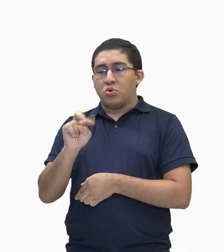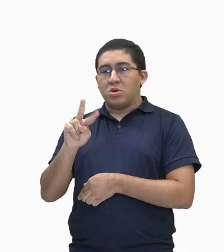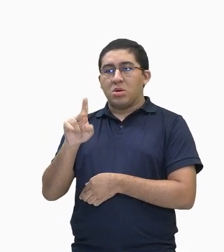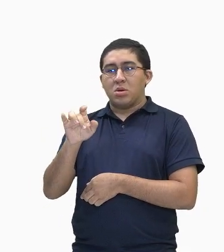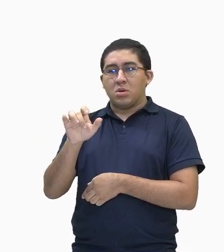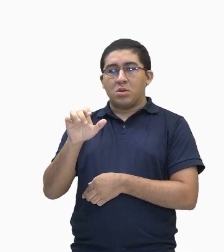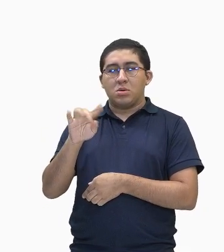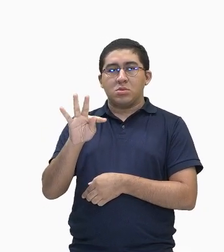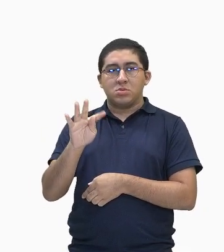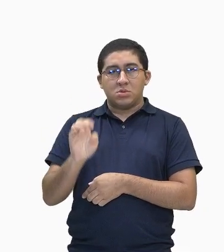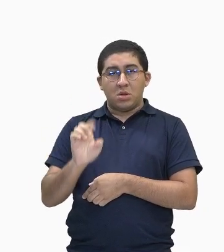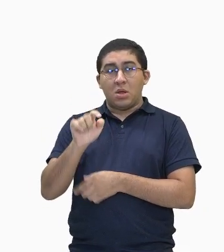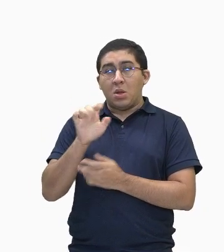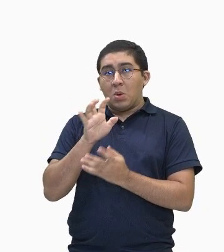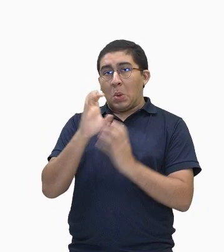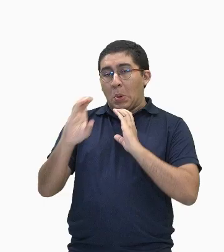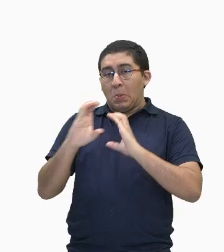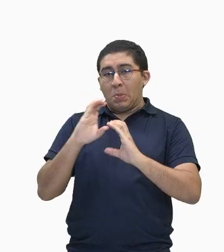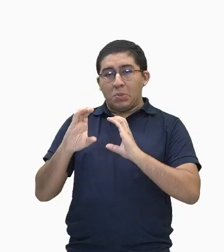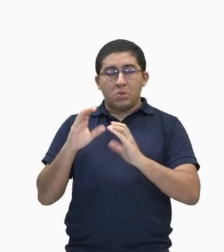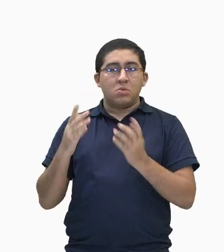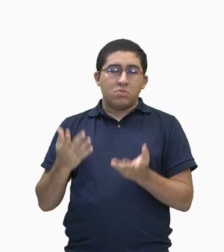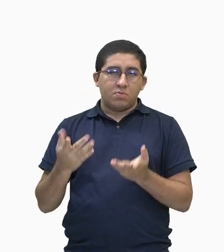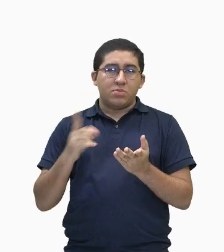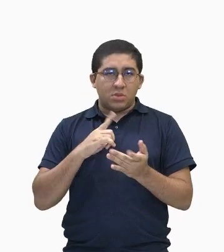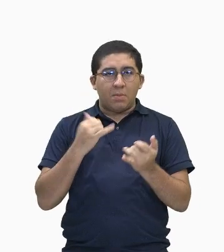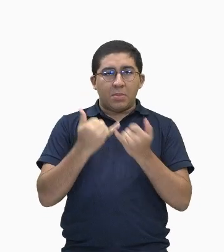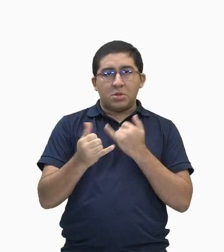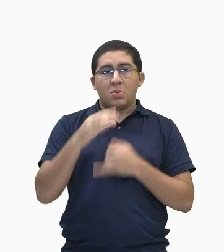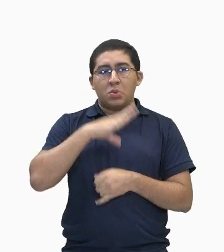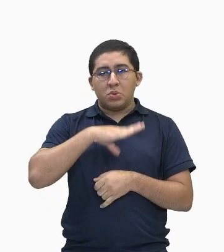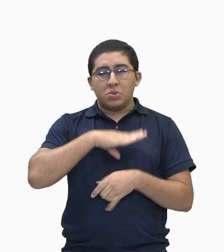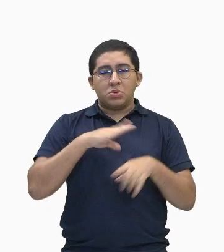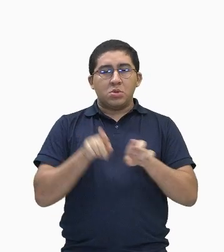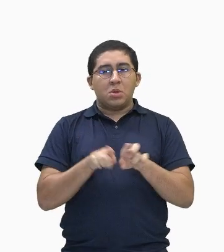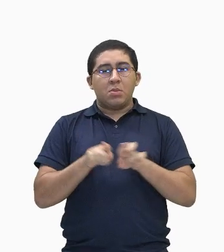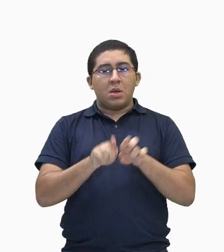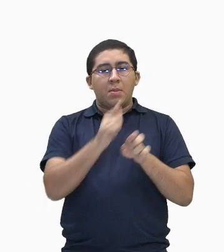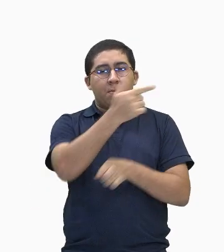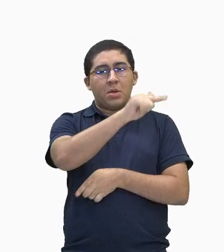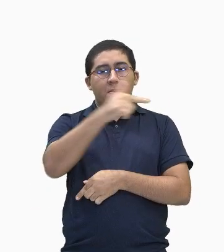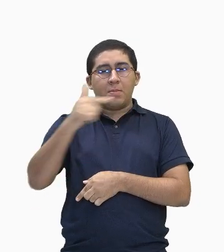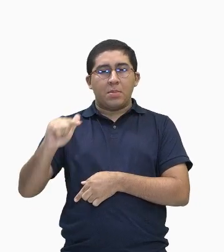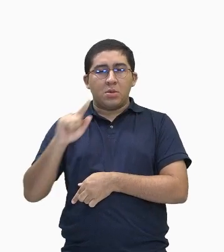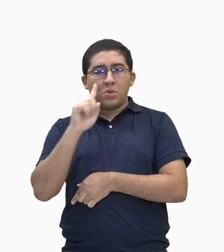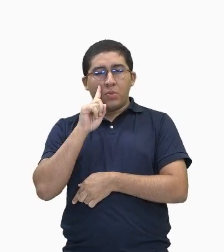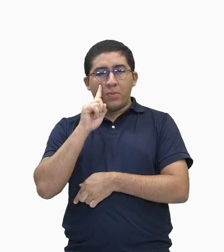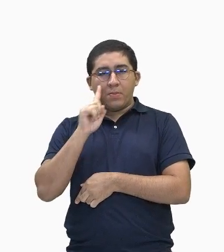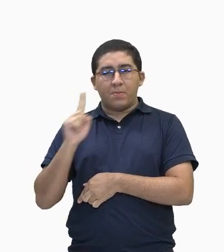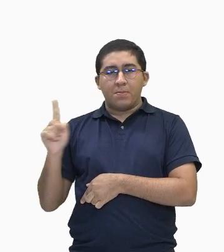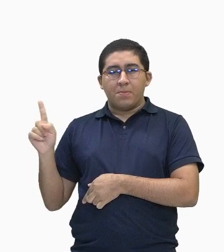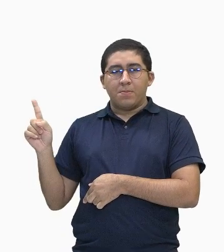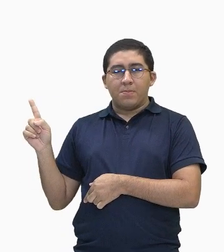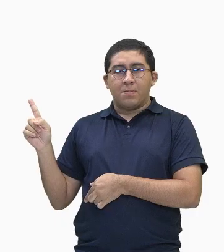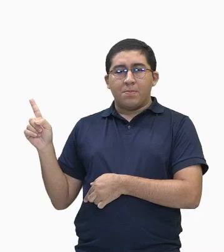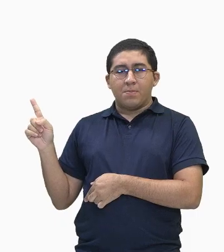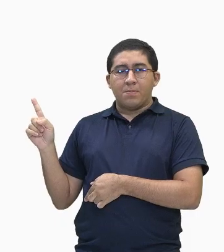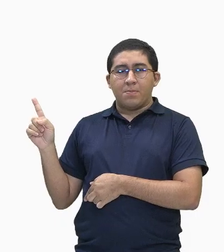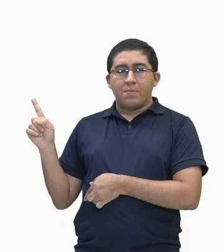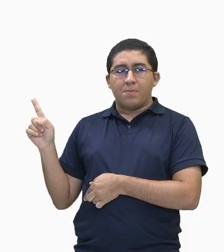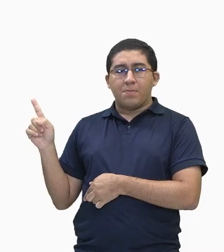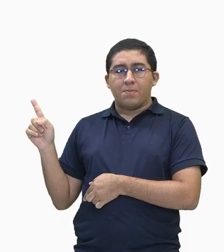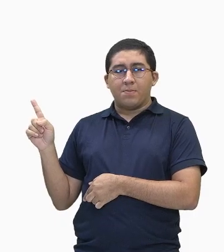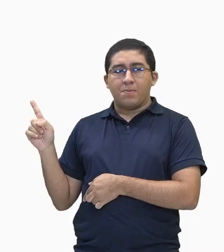que eu considero palavras cognatas, tá? E também as palavras que se repetem. Olha, o can, help, help